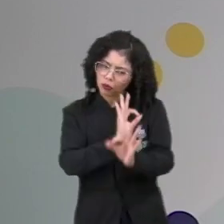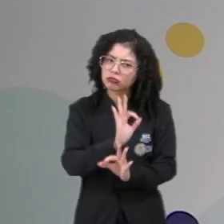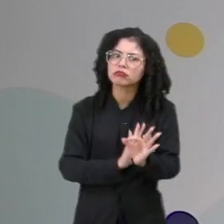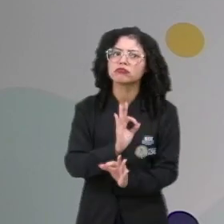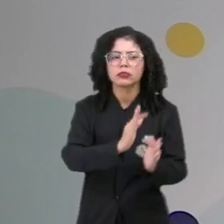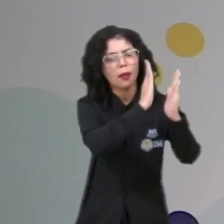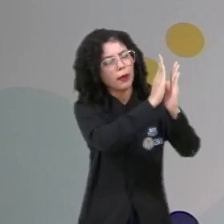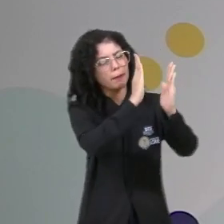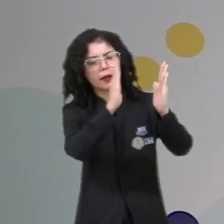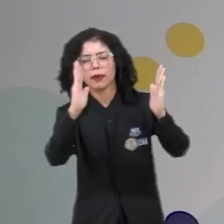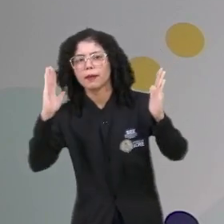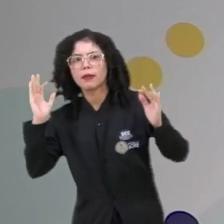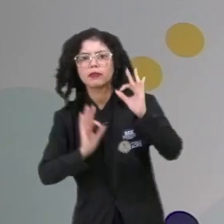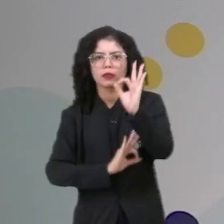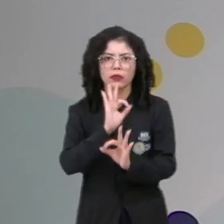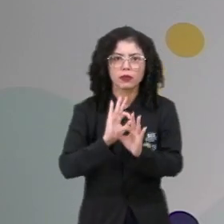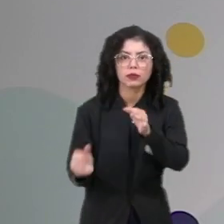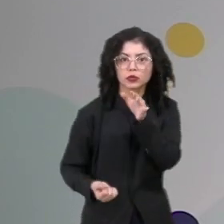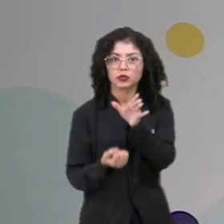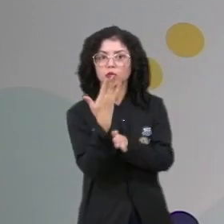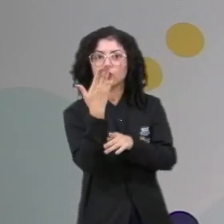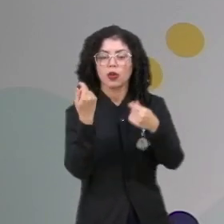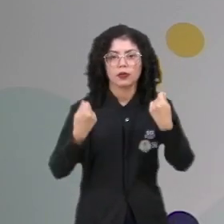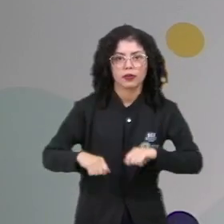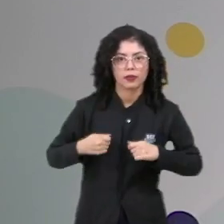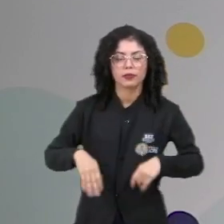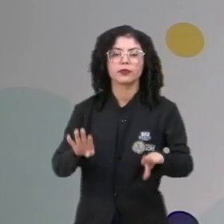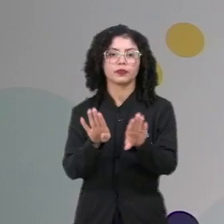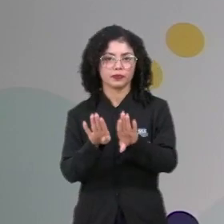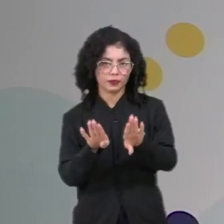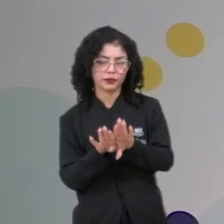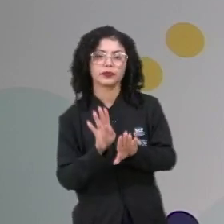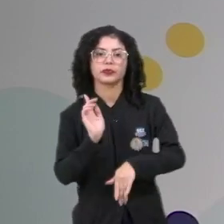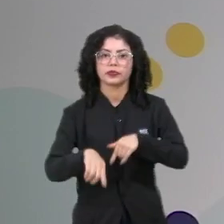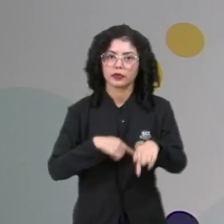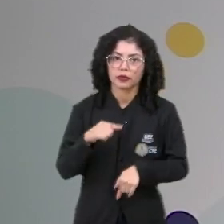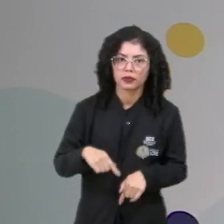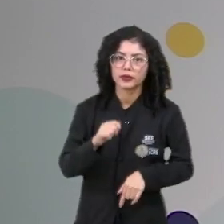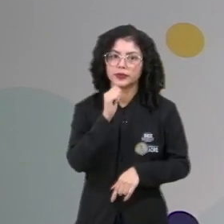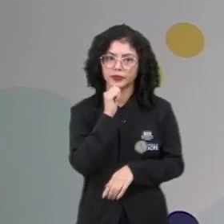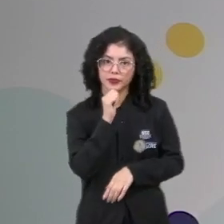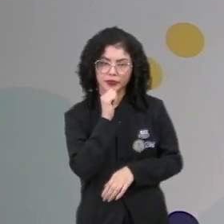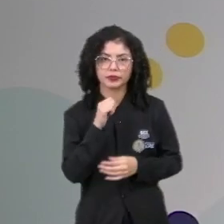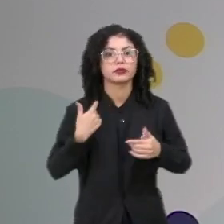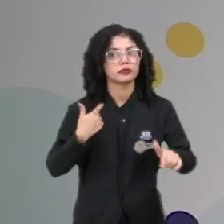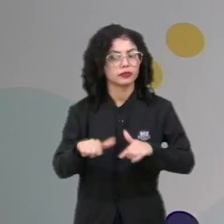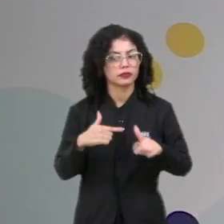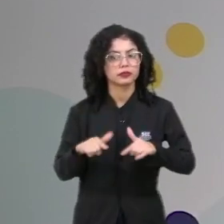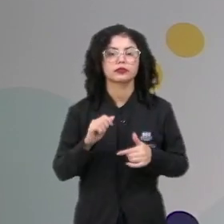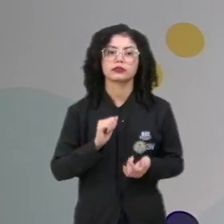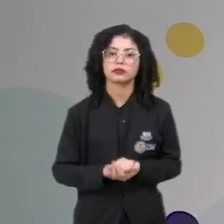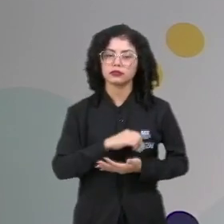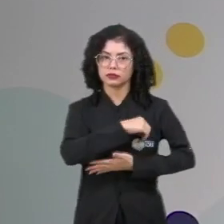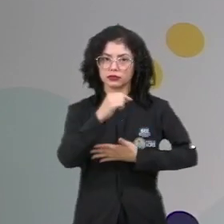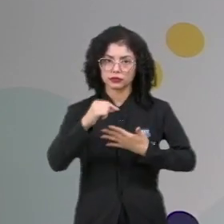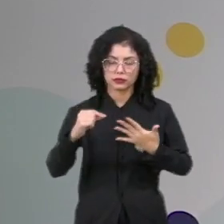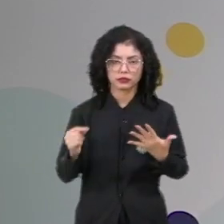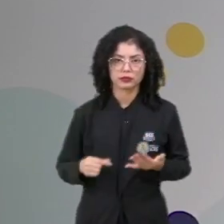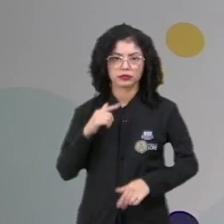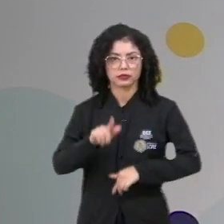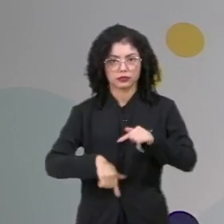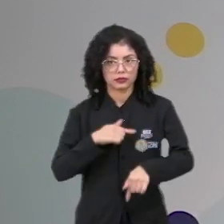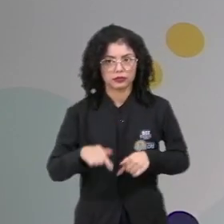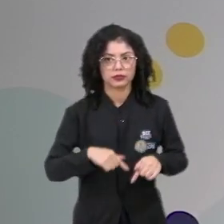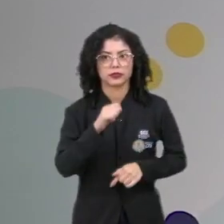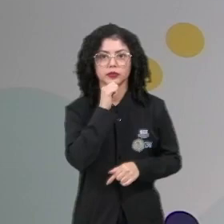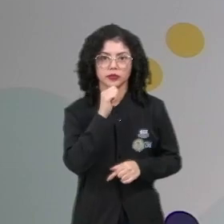organização. Assim também surgiu essa necessidade na química. Nós químicos trabalhamos com elementos químicos